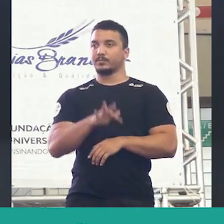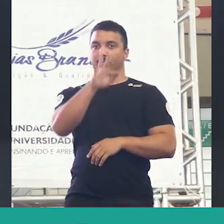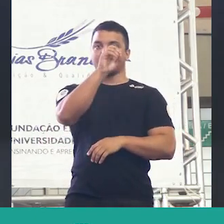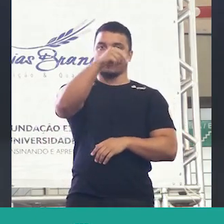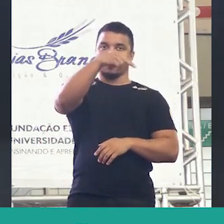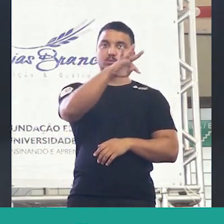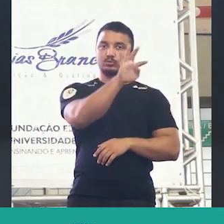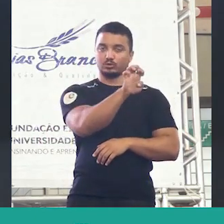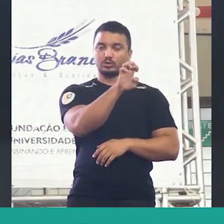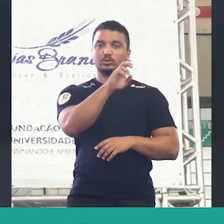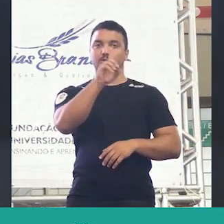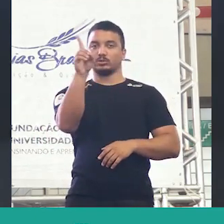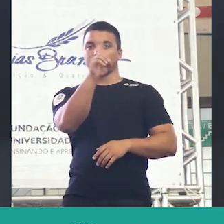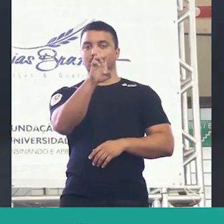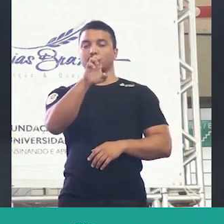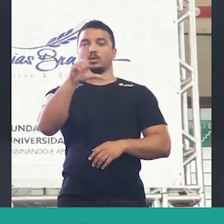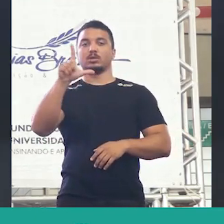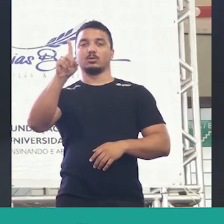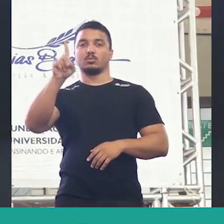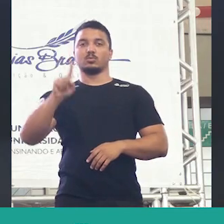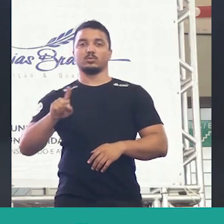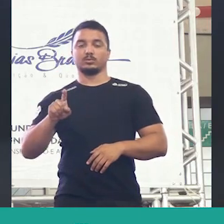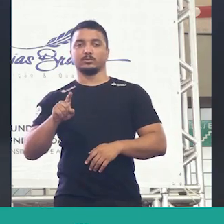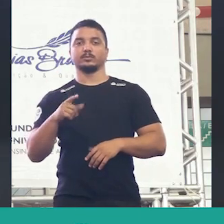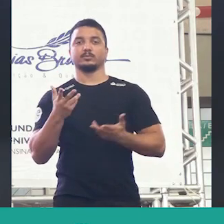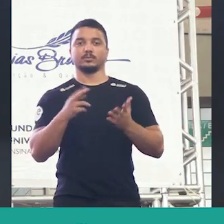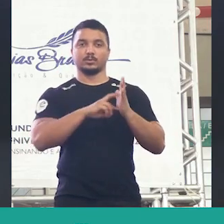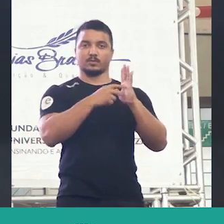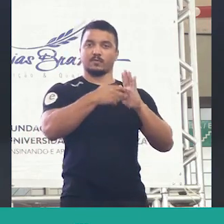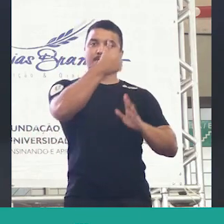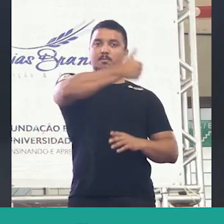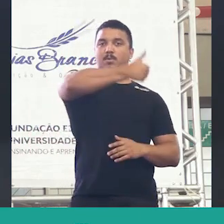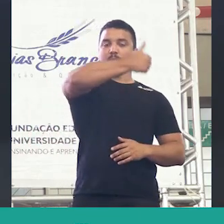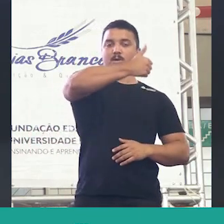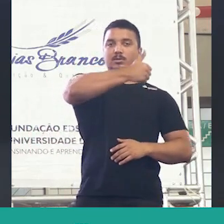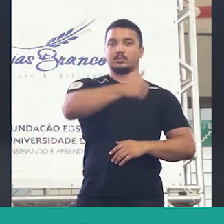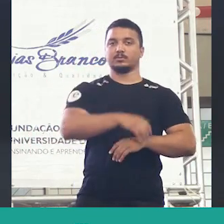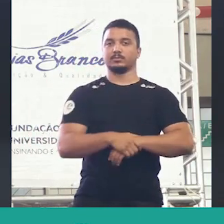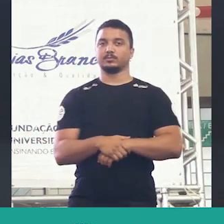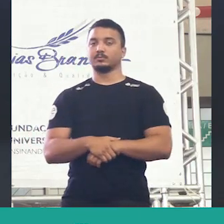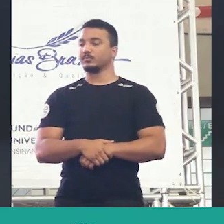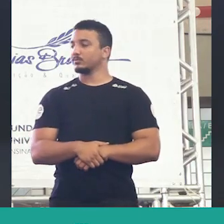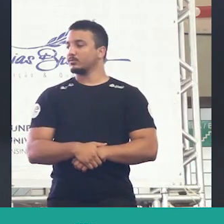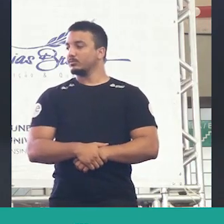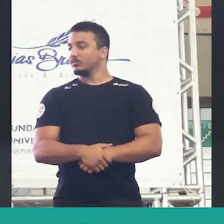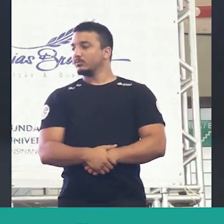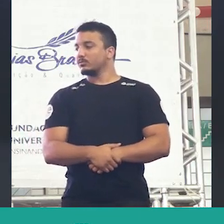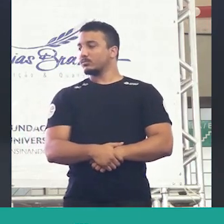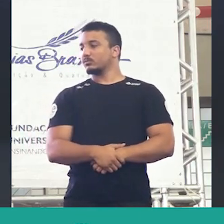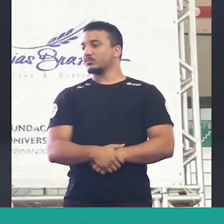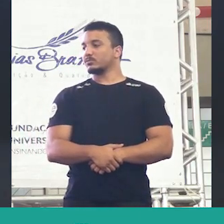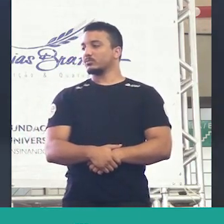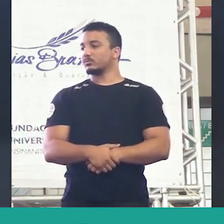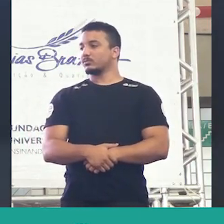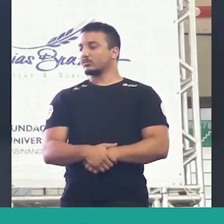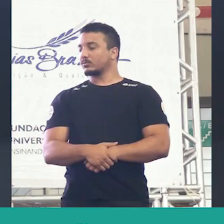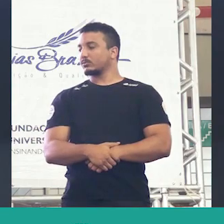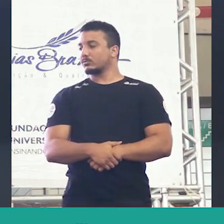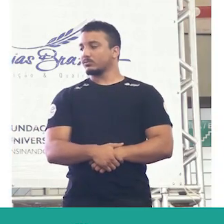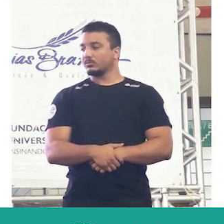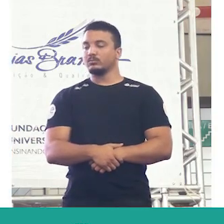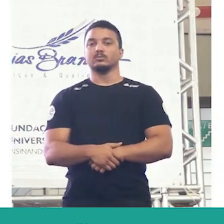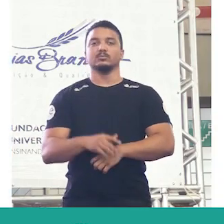não? Sim. E são fontes de luz o quê? Primárias. Fui claro? Ok? Vamos